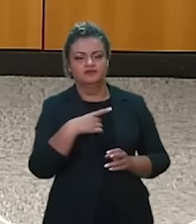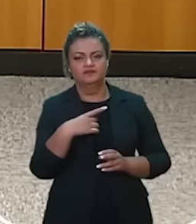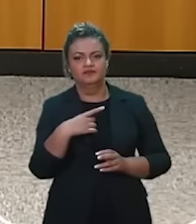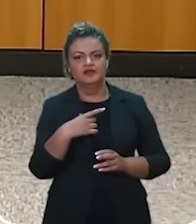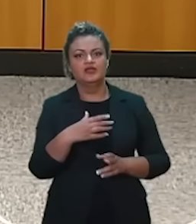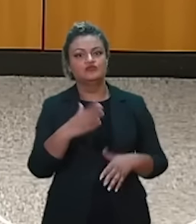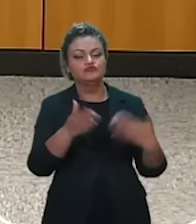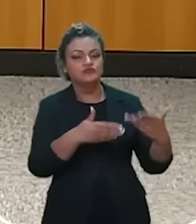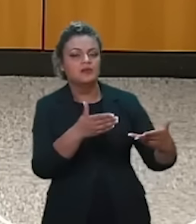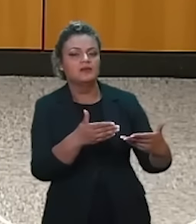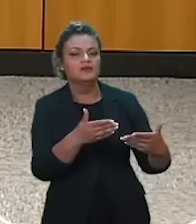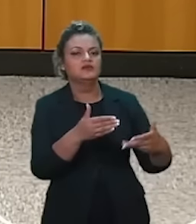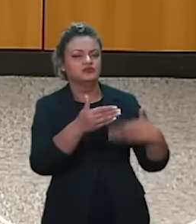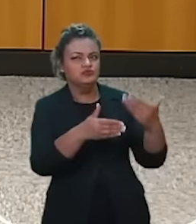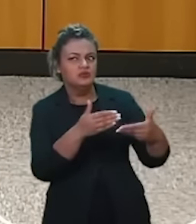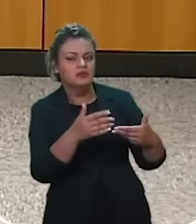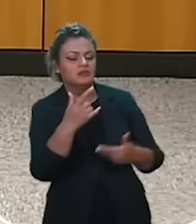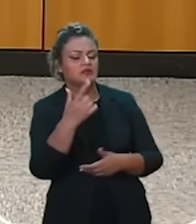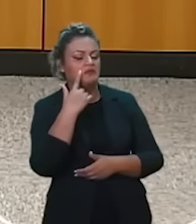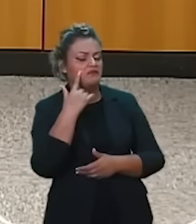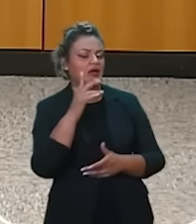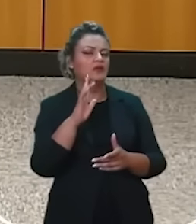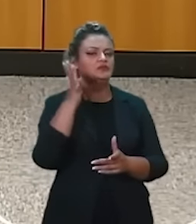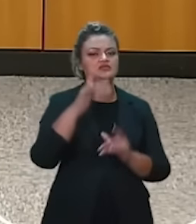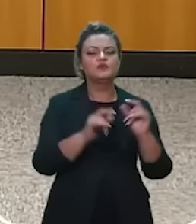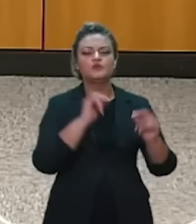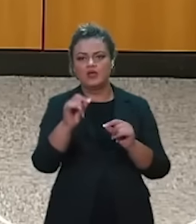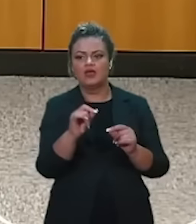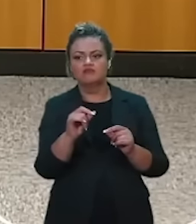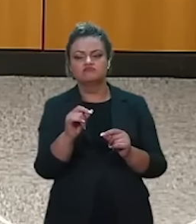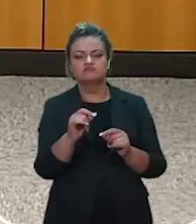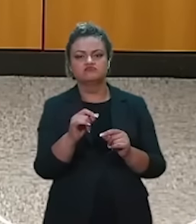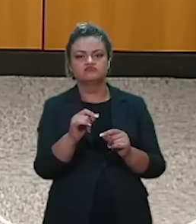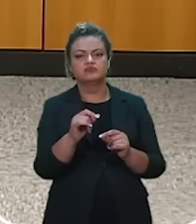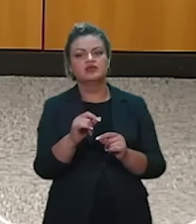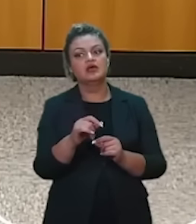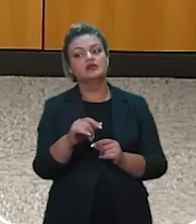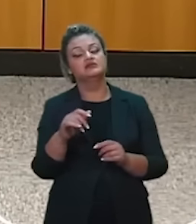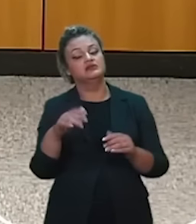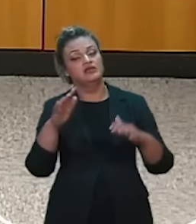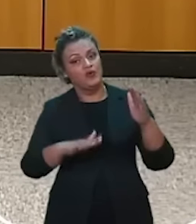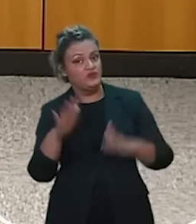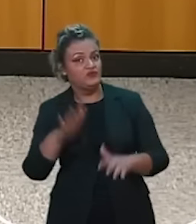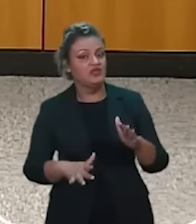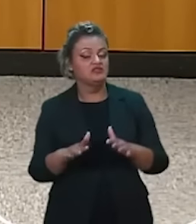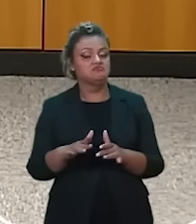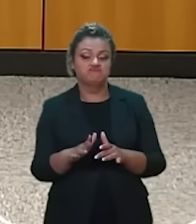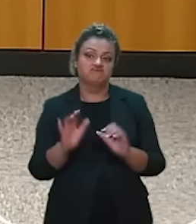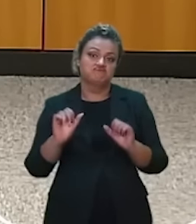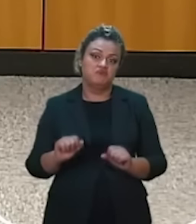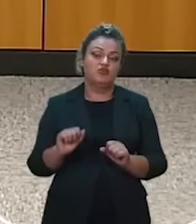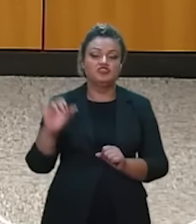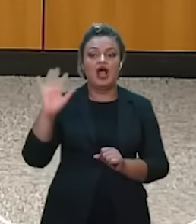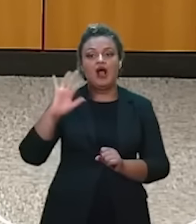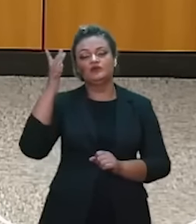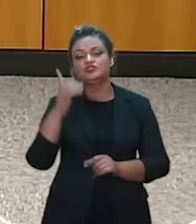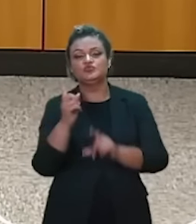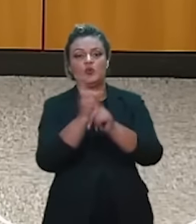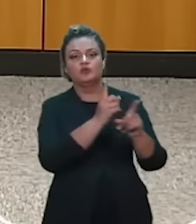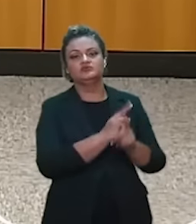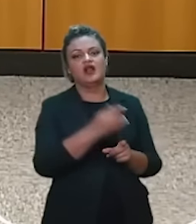desdobramentos dos atos relacionados àquela delação podem levar Claro a outras delações